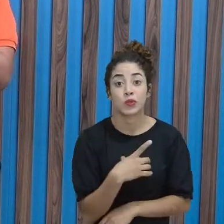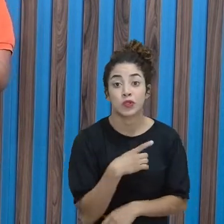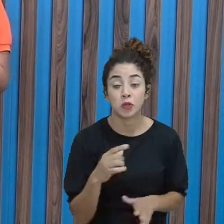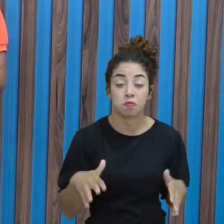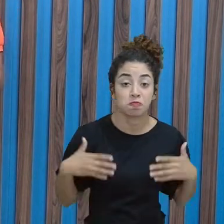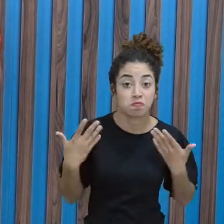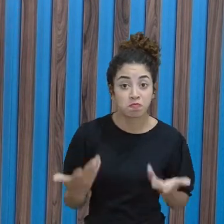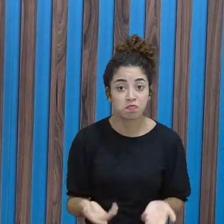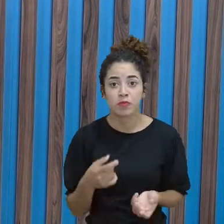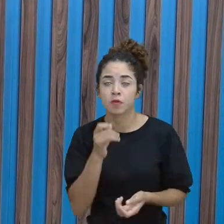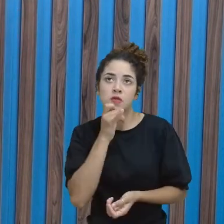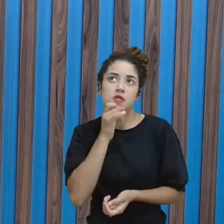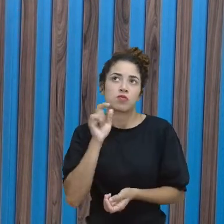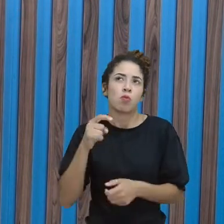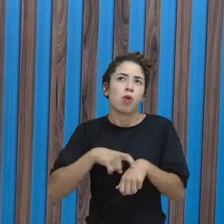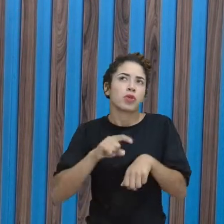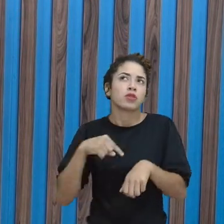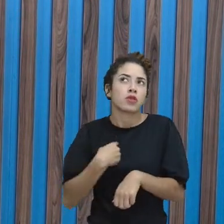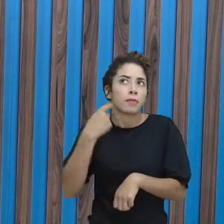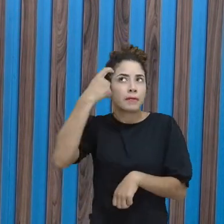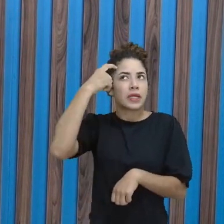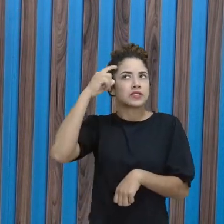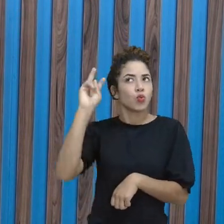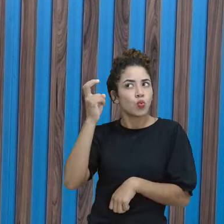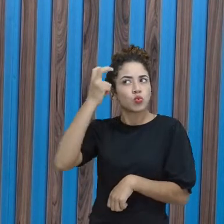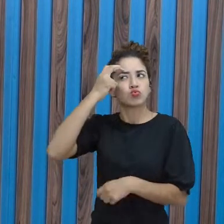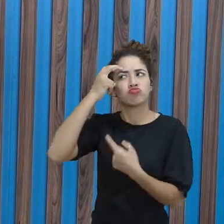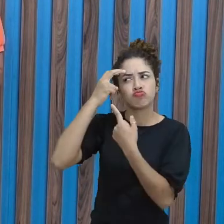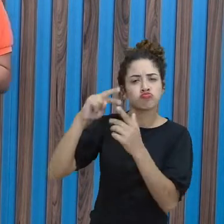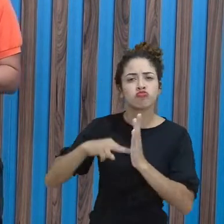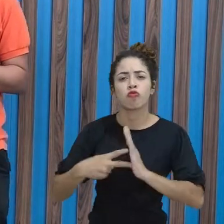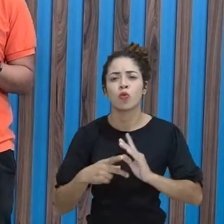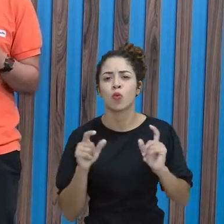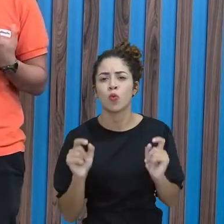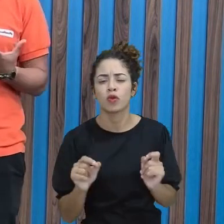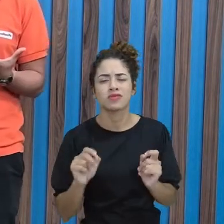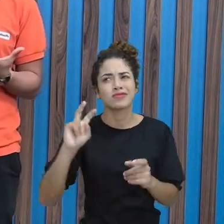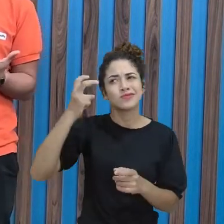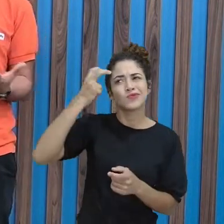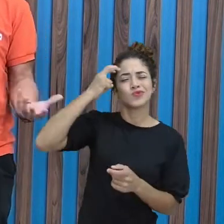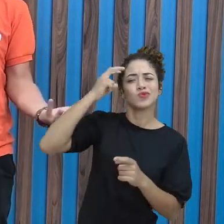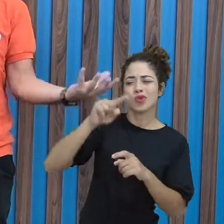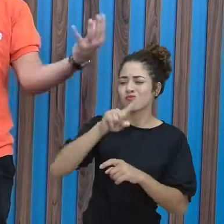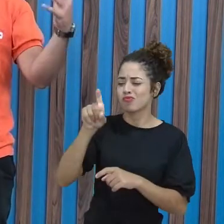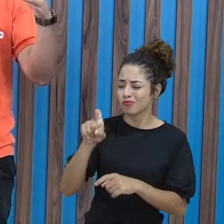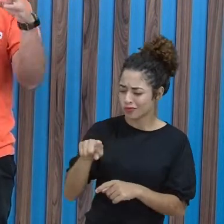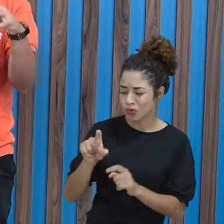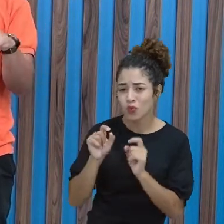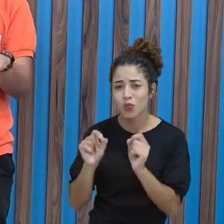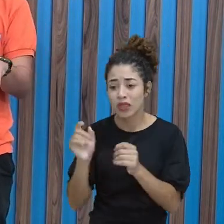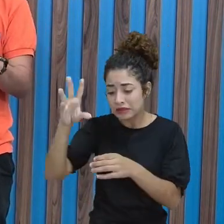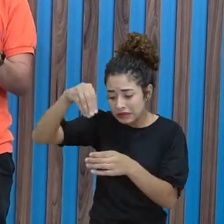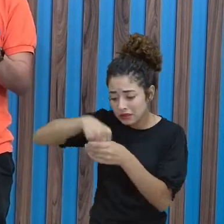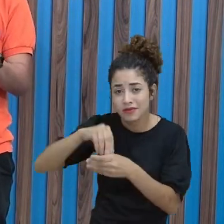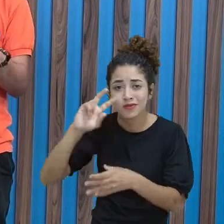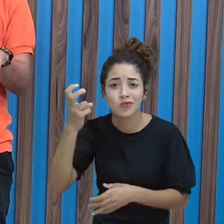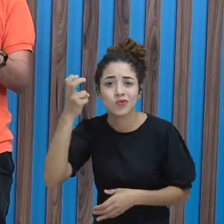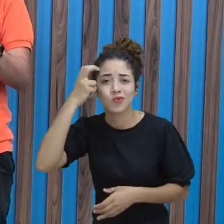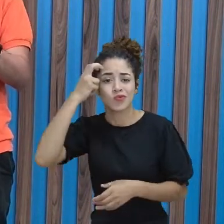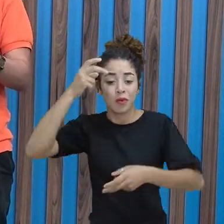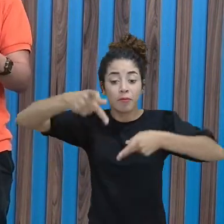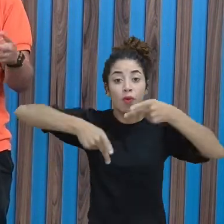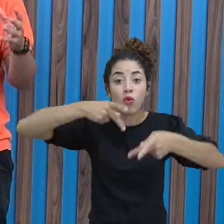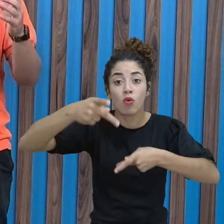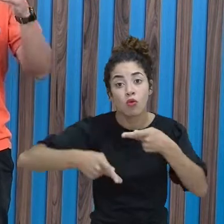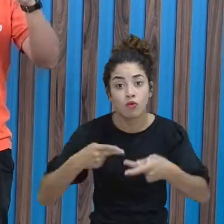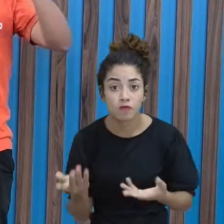gente pensa em cultura, a gente pensa em quê? Tá? É só lembrar aí o que é cultura, o que é que está dentro da cultura de um povo. Então